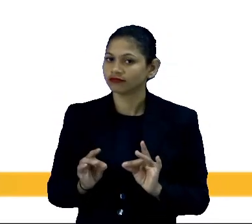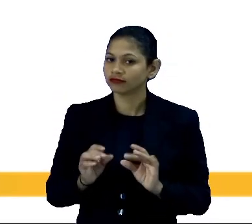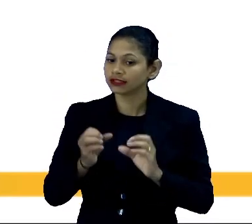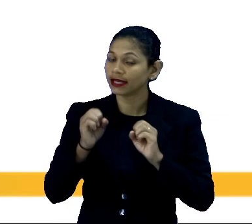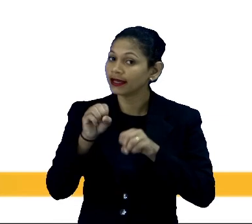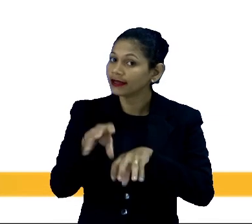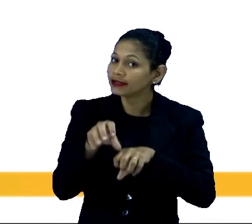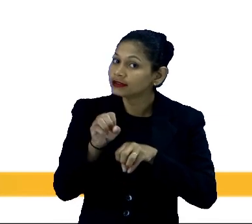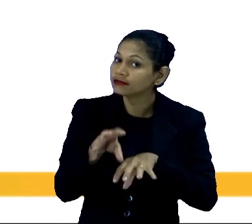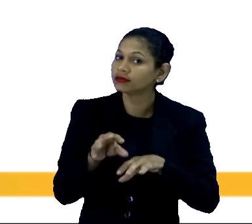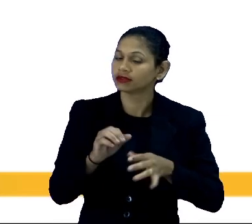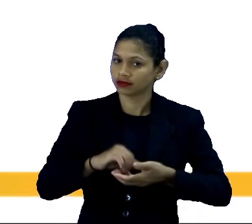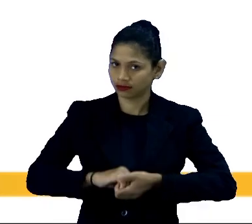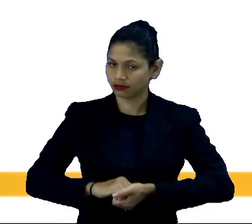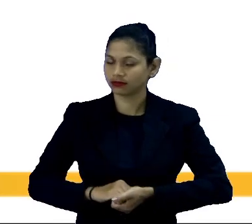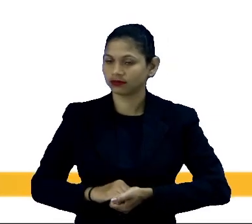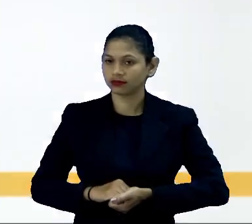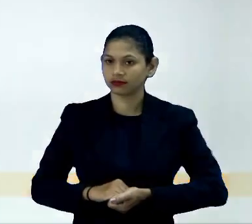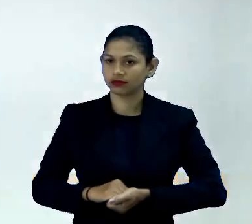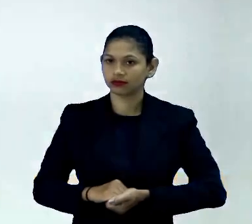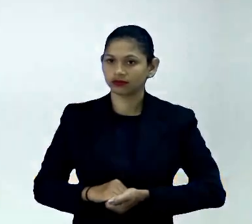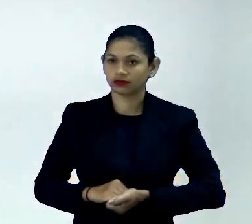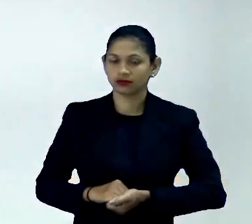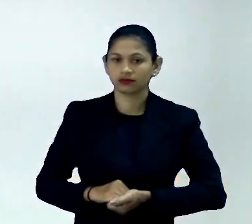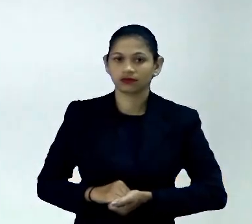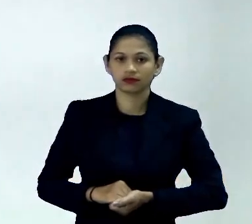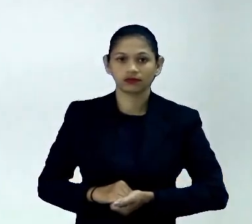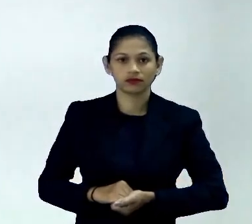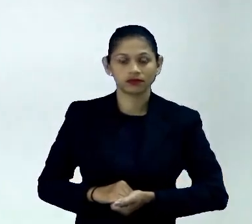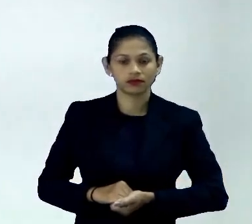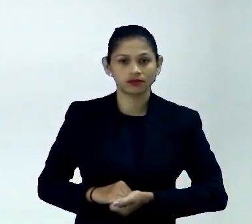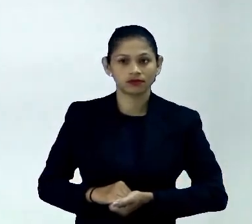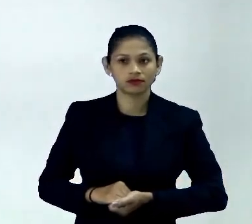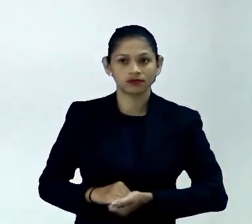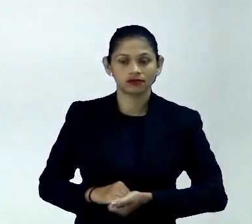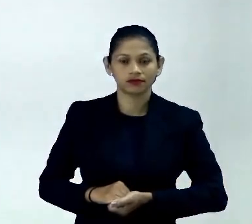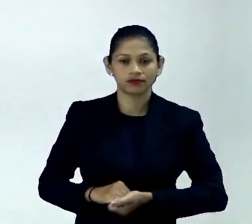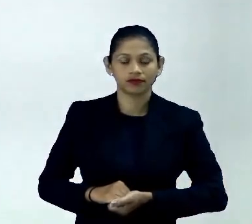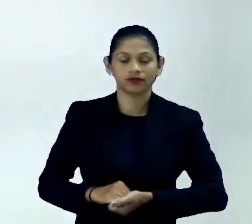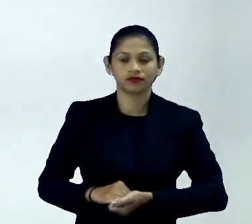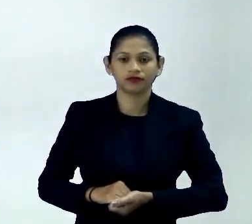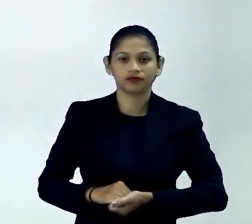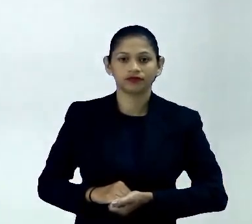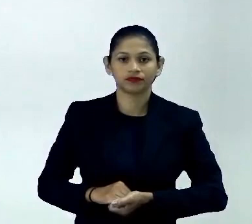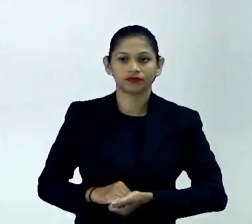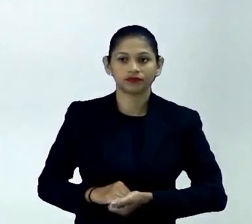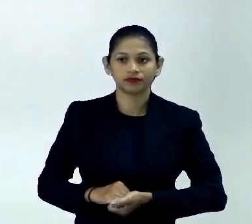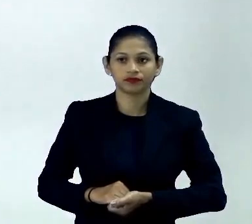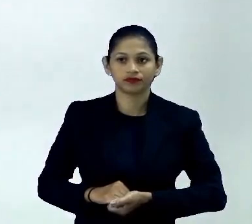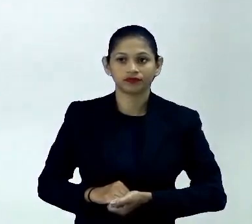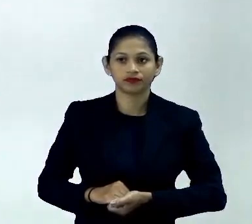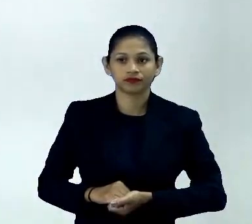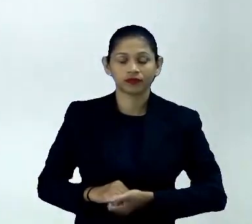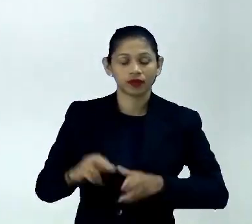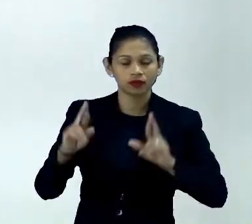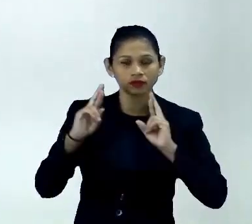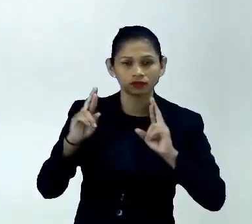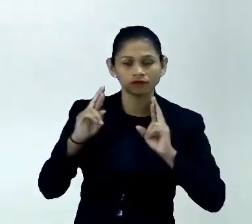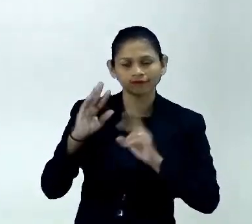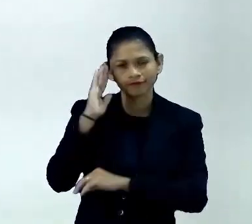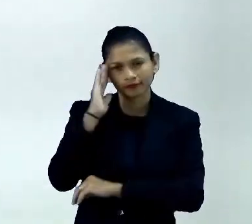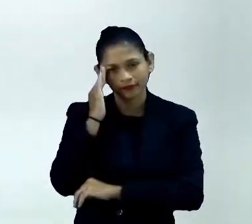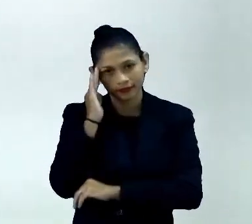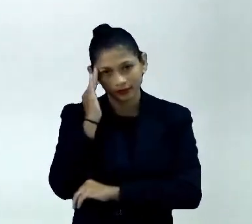choro, tá? Aí deixa bem claro a voz do narrador presente nesse texto narrativo, tá? Eu espero que você